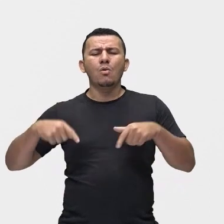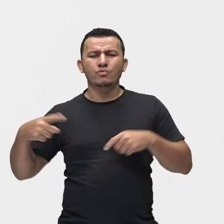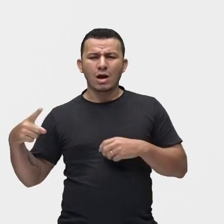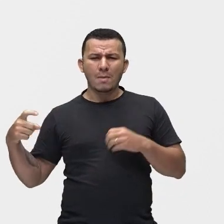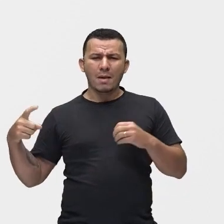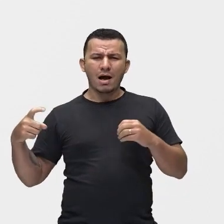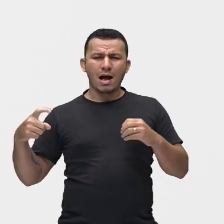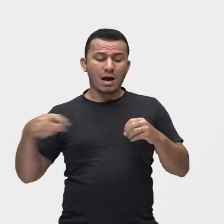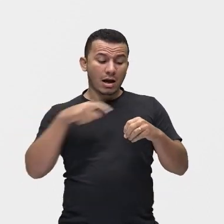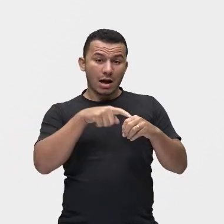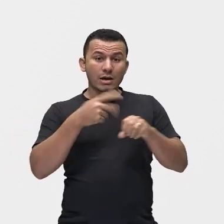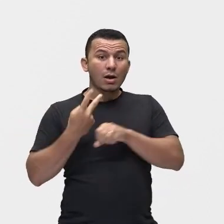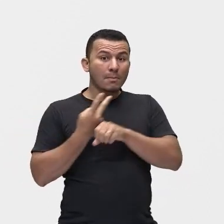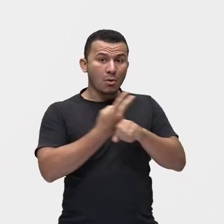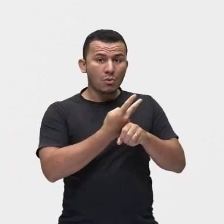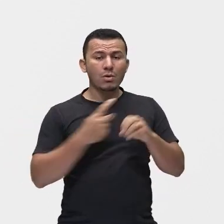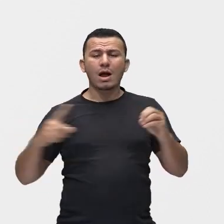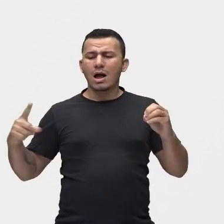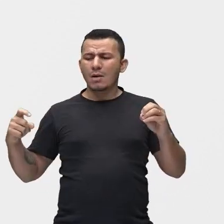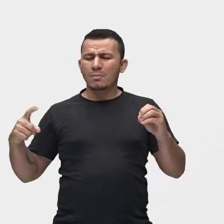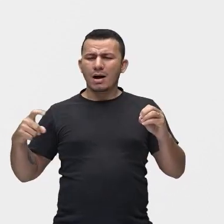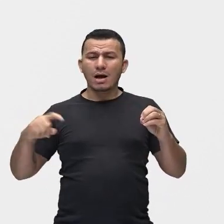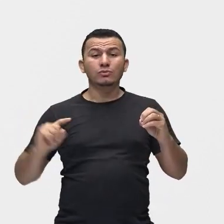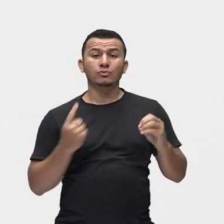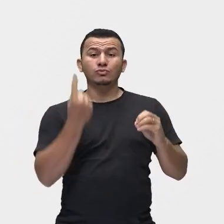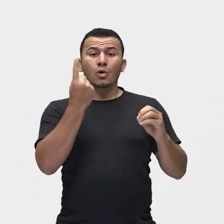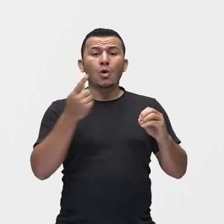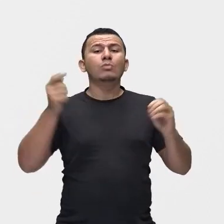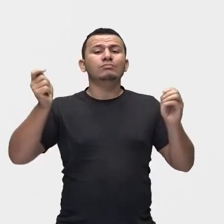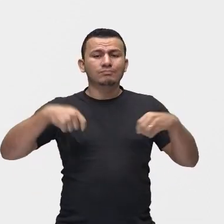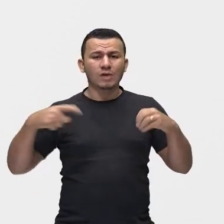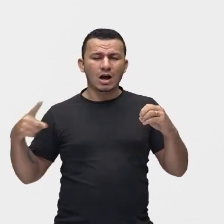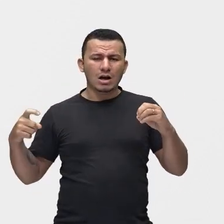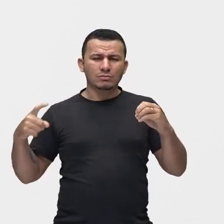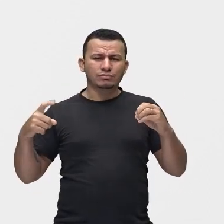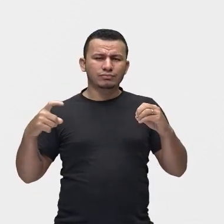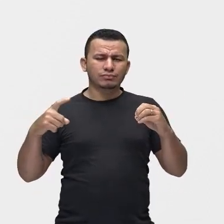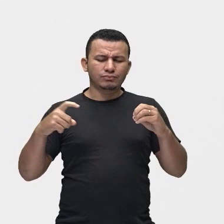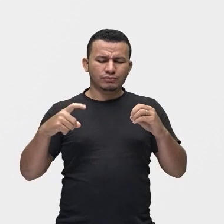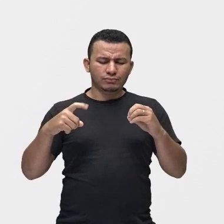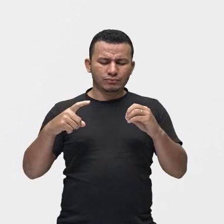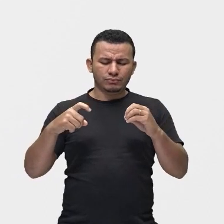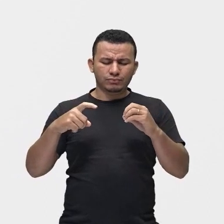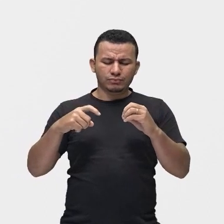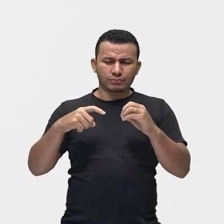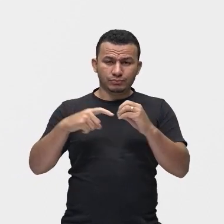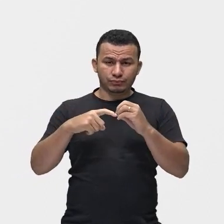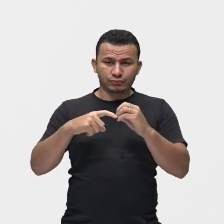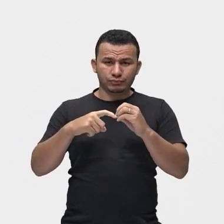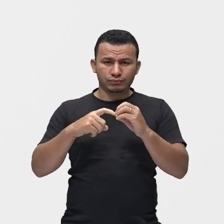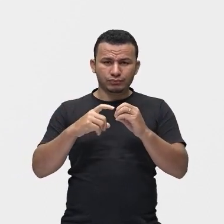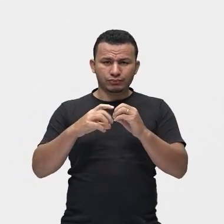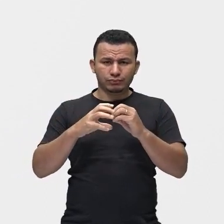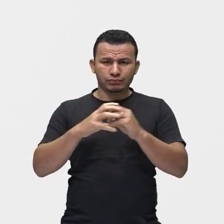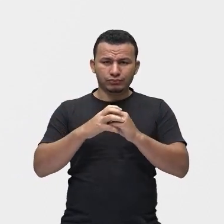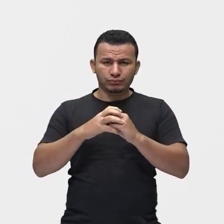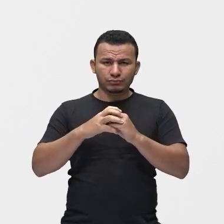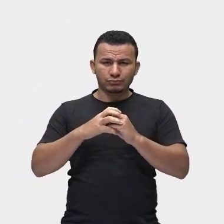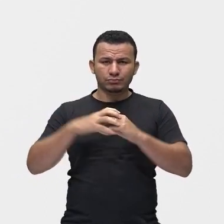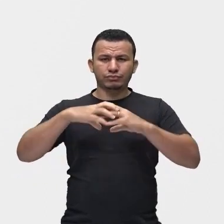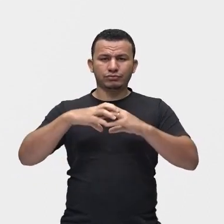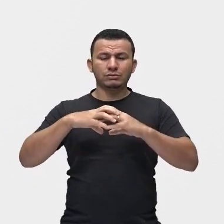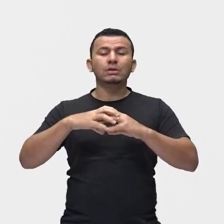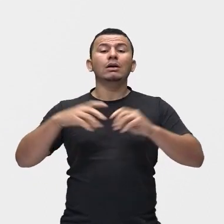óvulo e lá somente um vai conseguir romper a barreira, aquela que a gente chama de zona